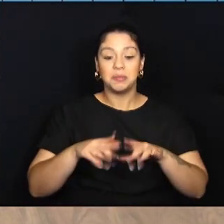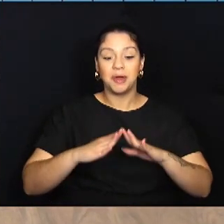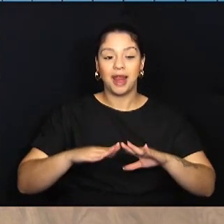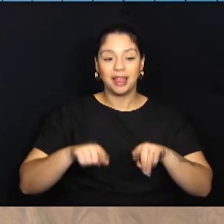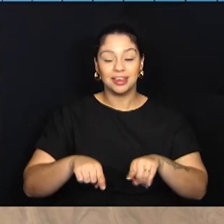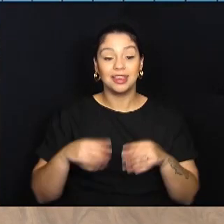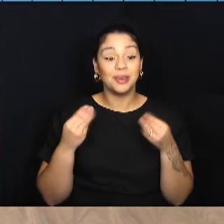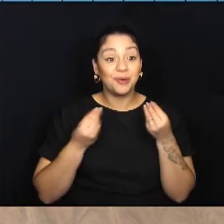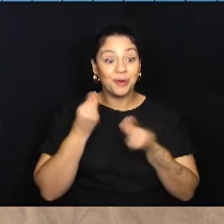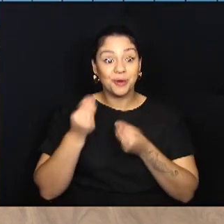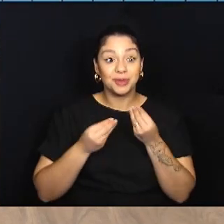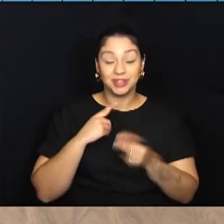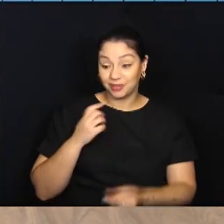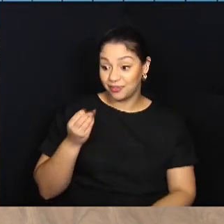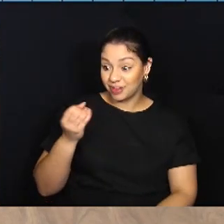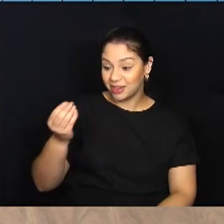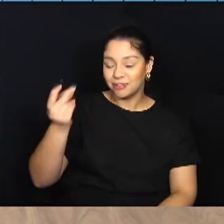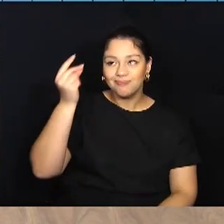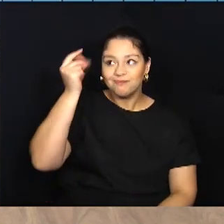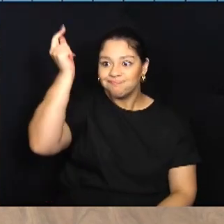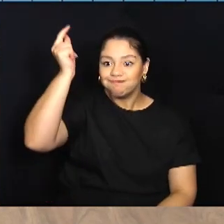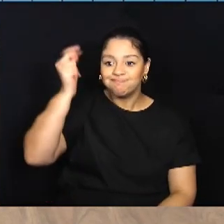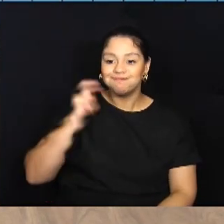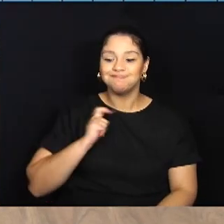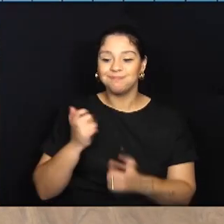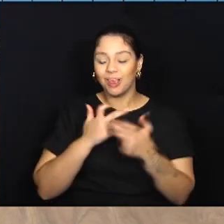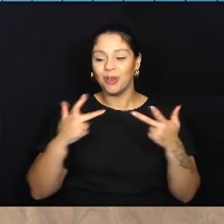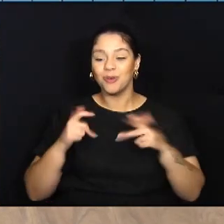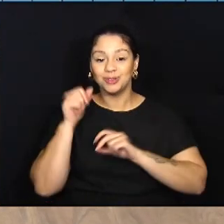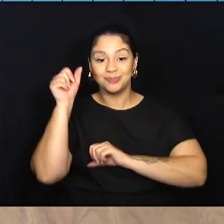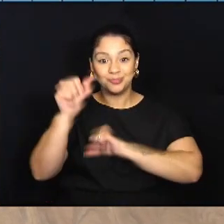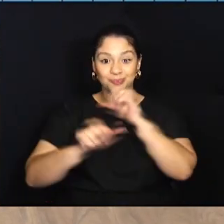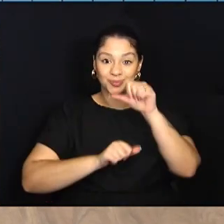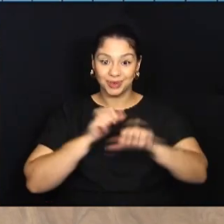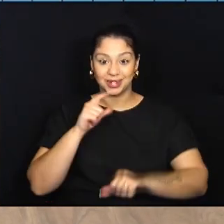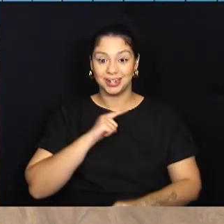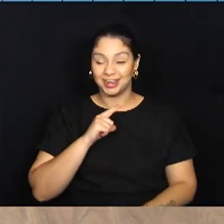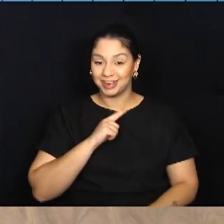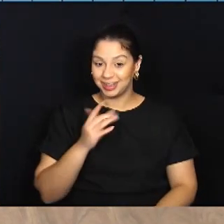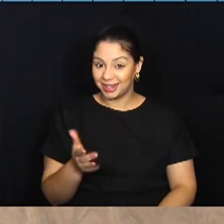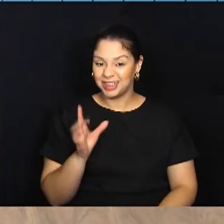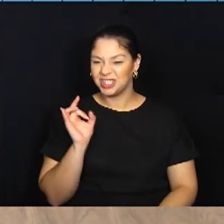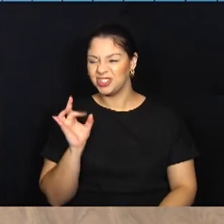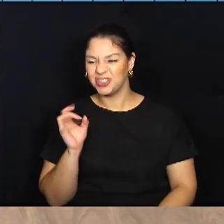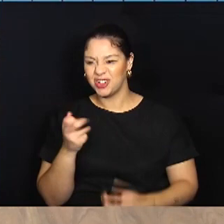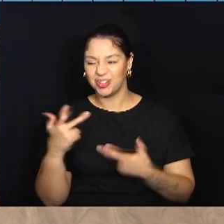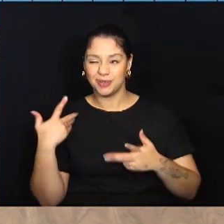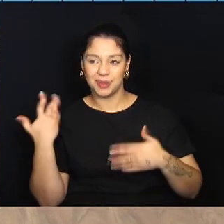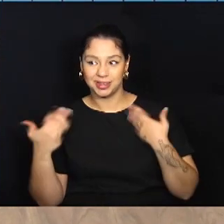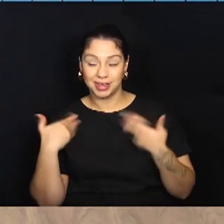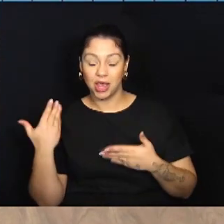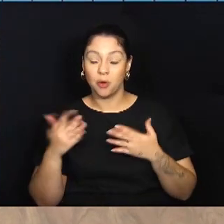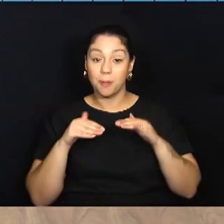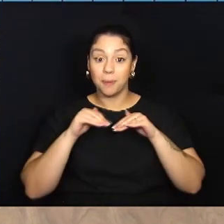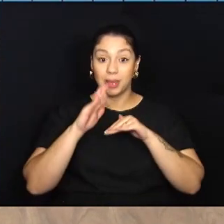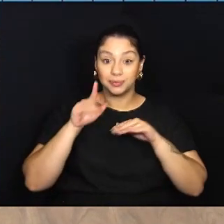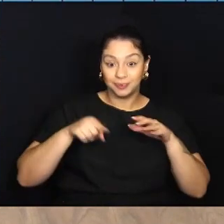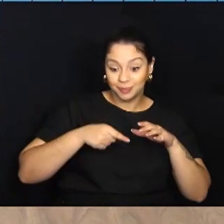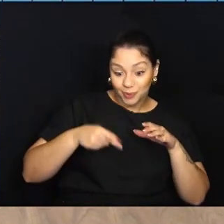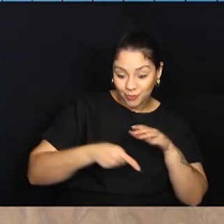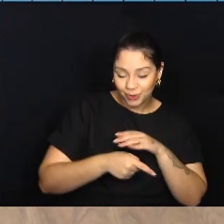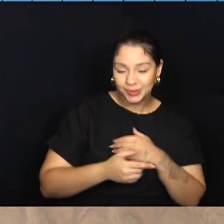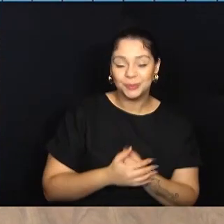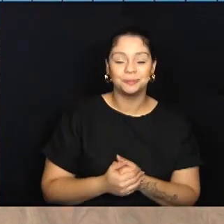um start de realizar algo maior do que simplesmente apenas o passeio?